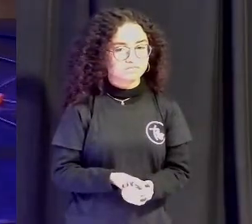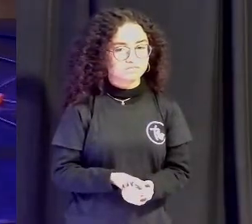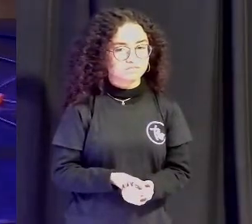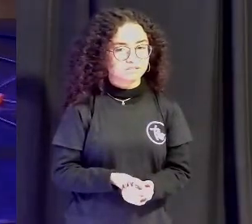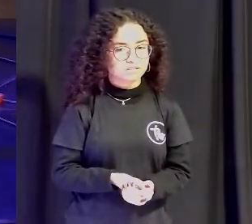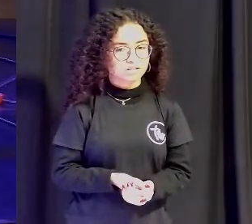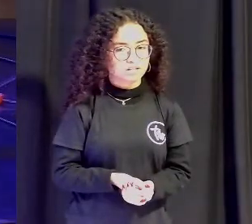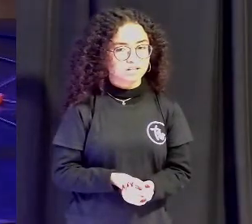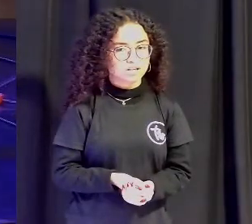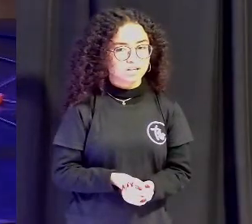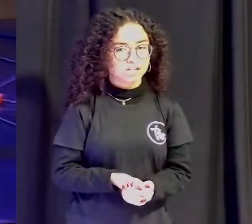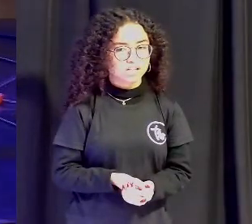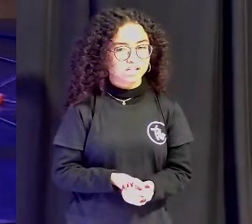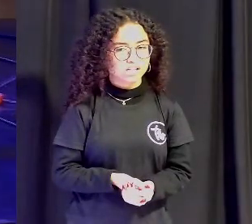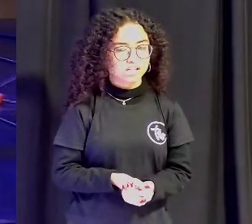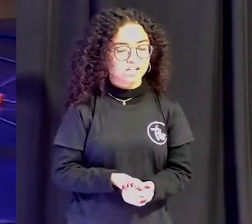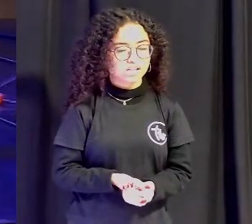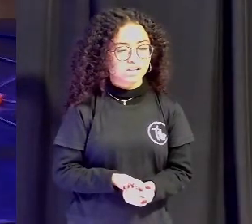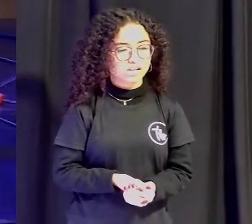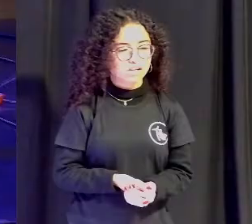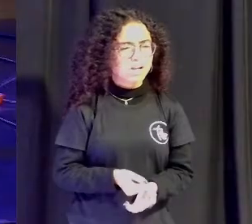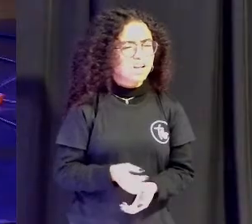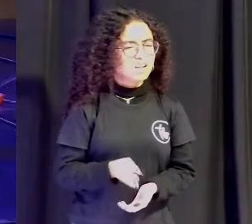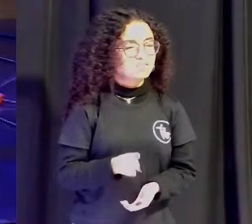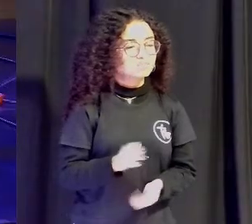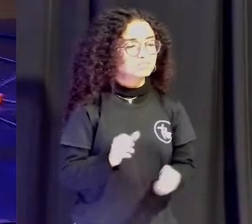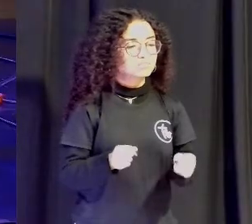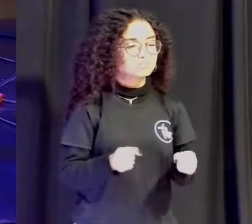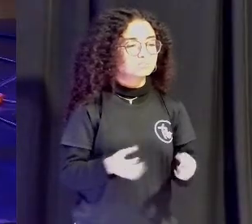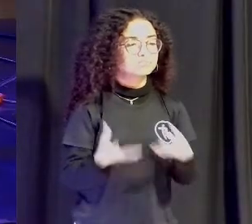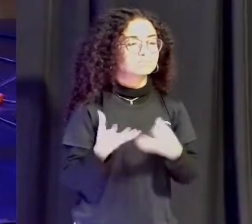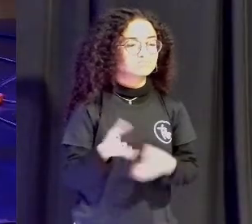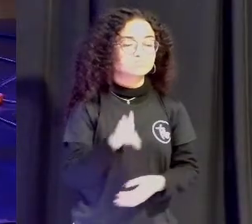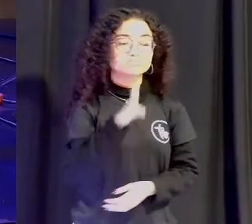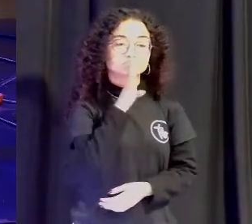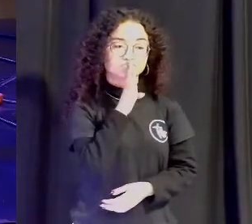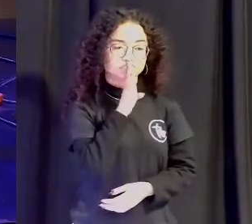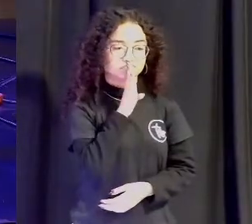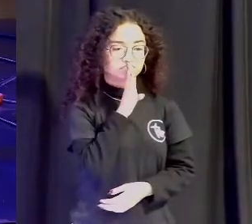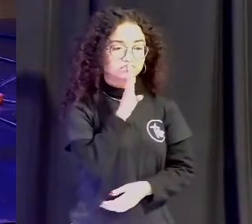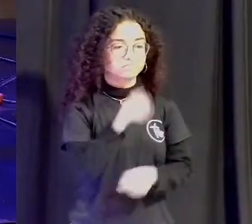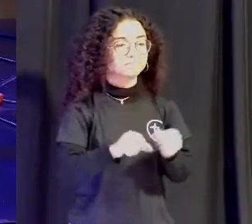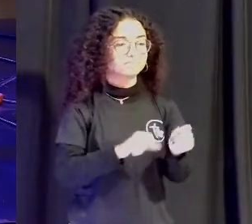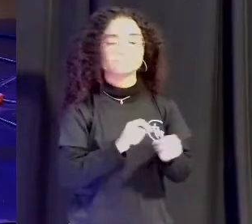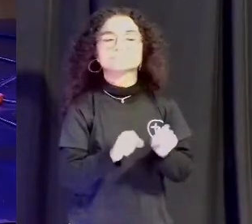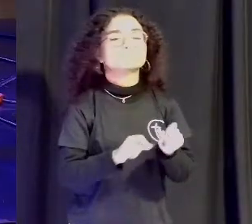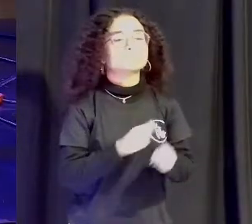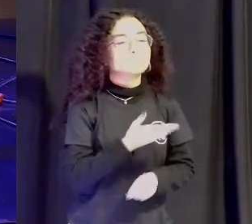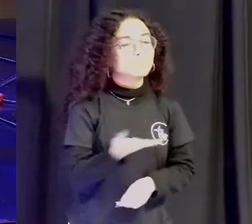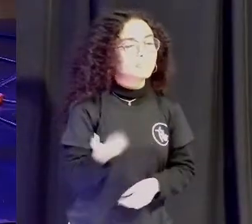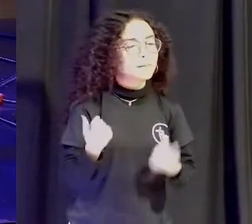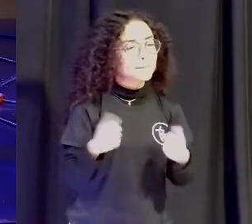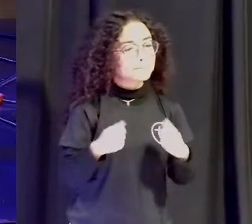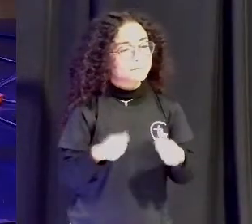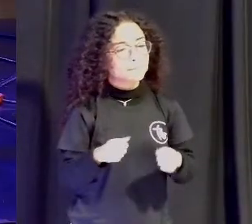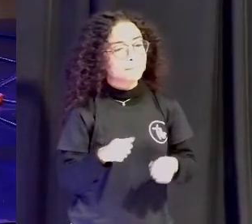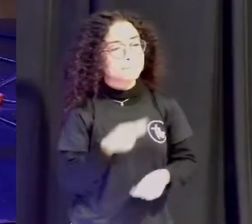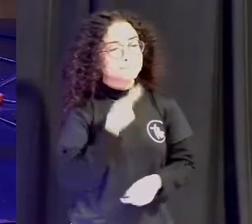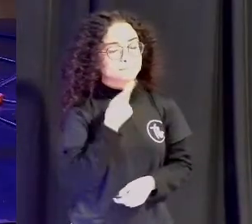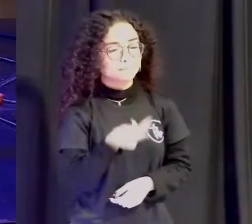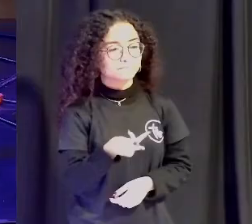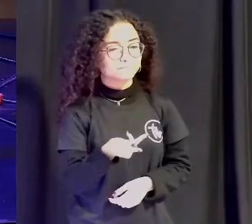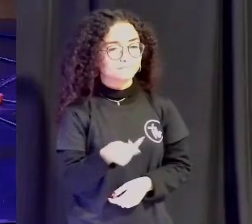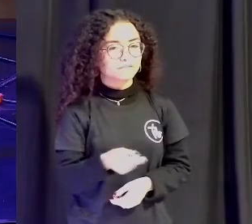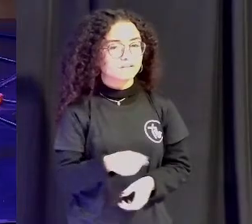calar aquilo que você precisa falar. Eu não sei se você tem encontrado com